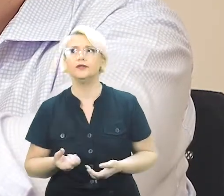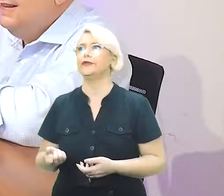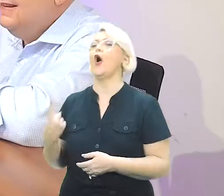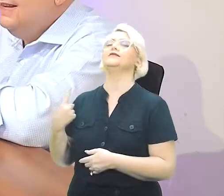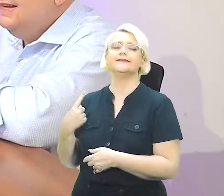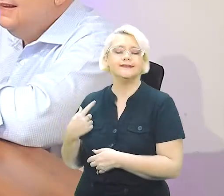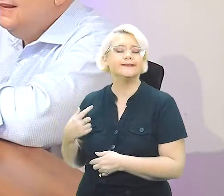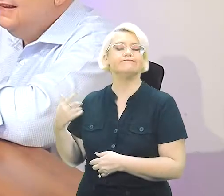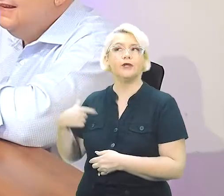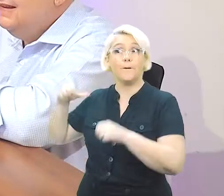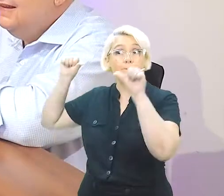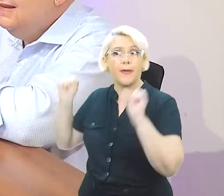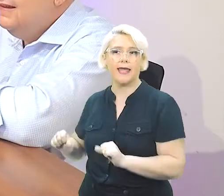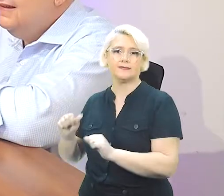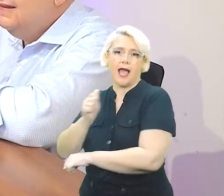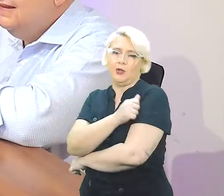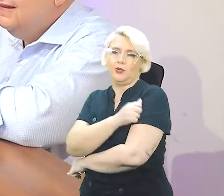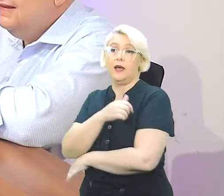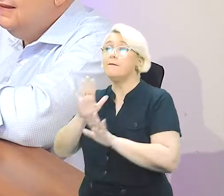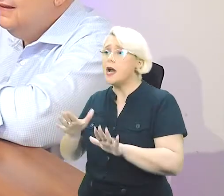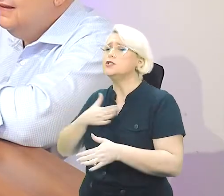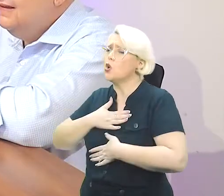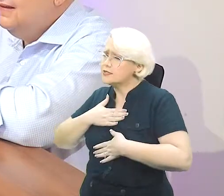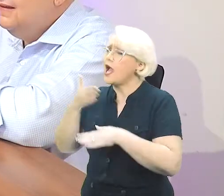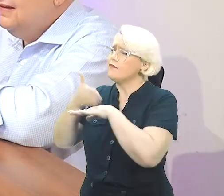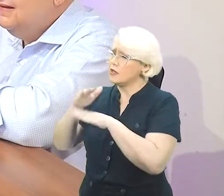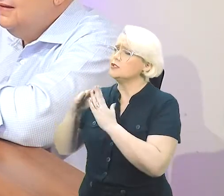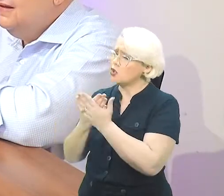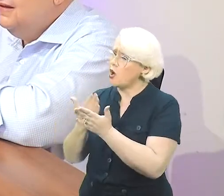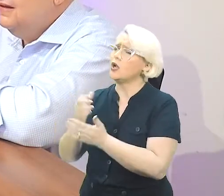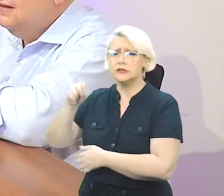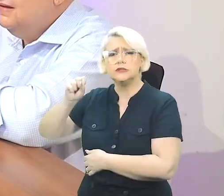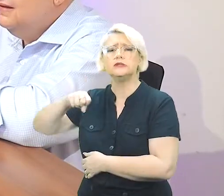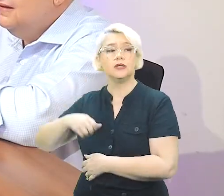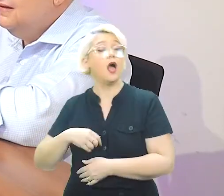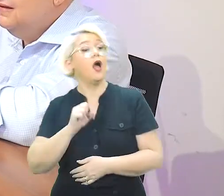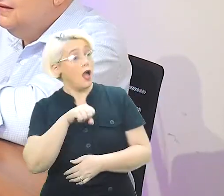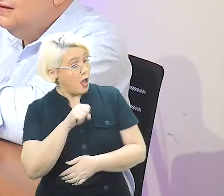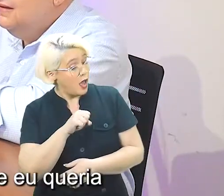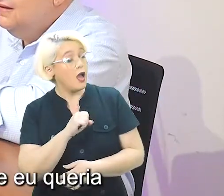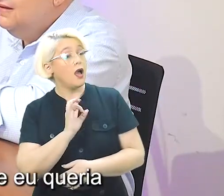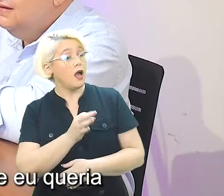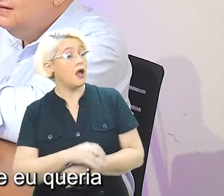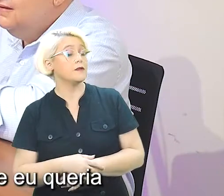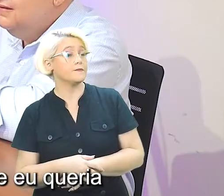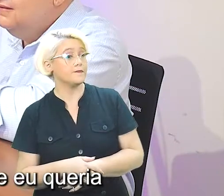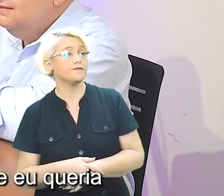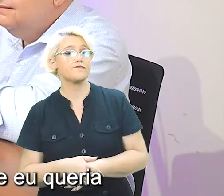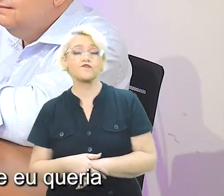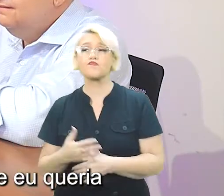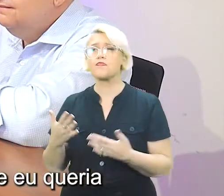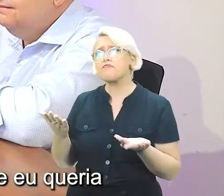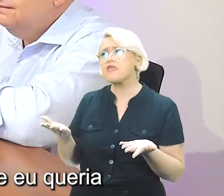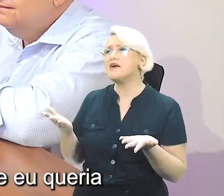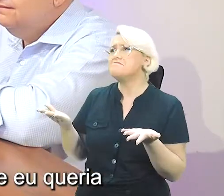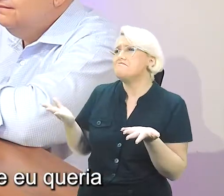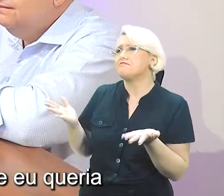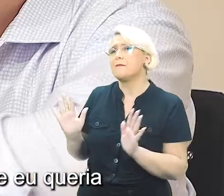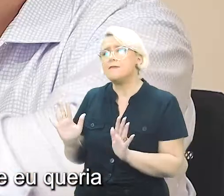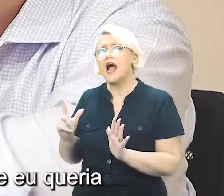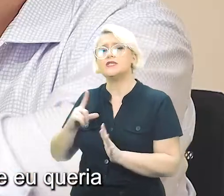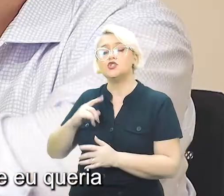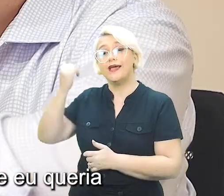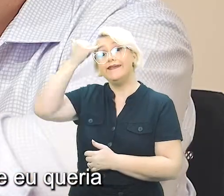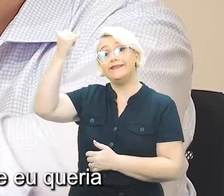Senhora, mas que gostava da escola. Sim. Mas eu tinha as